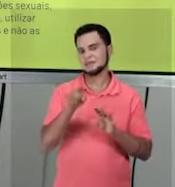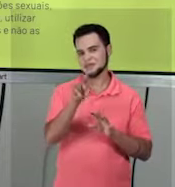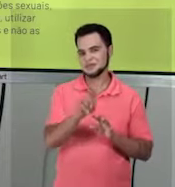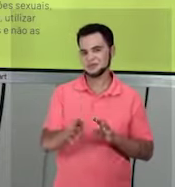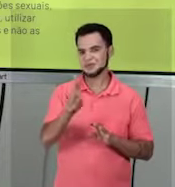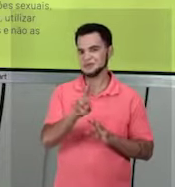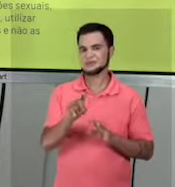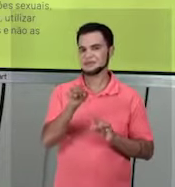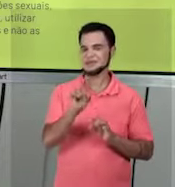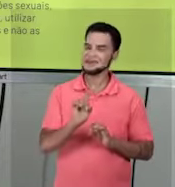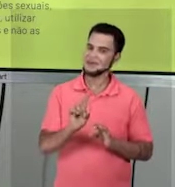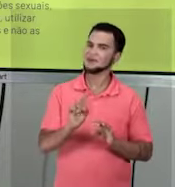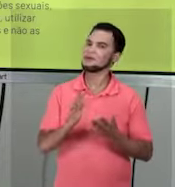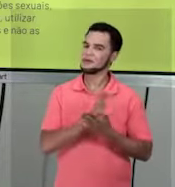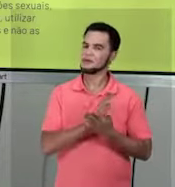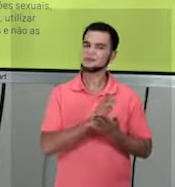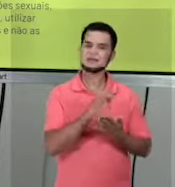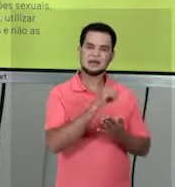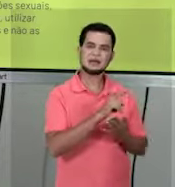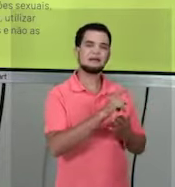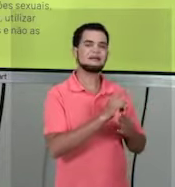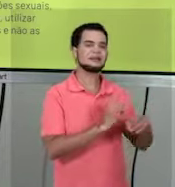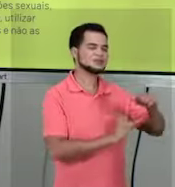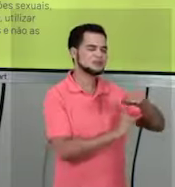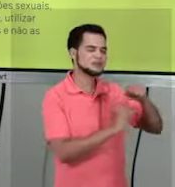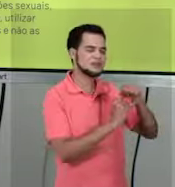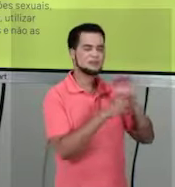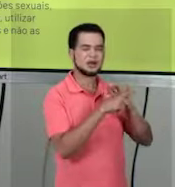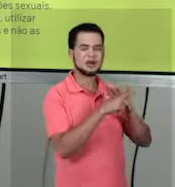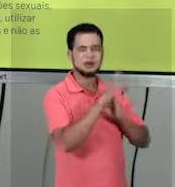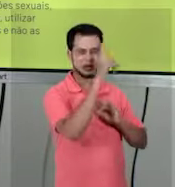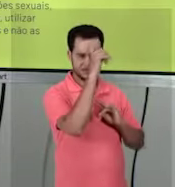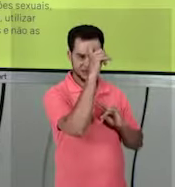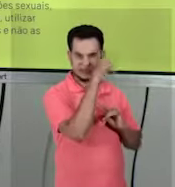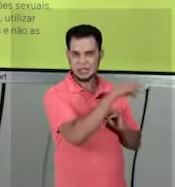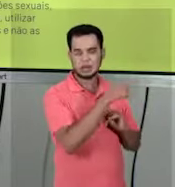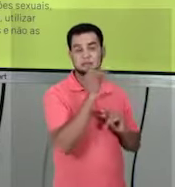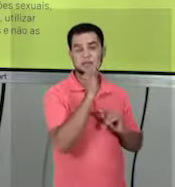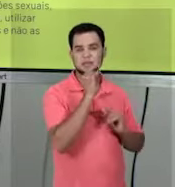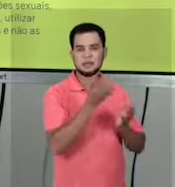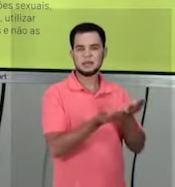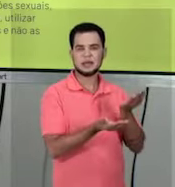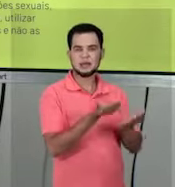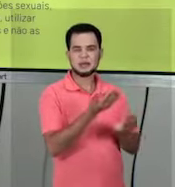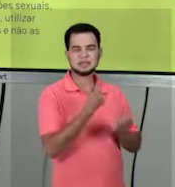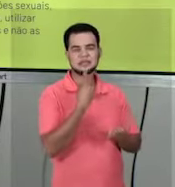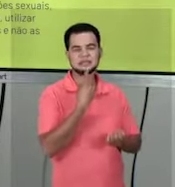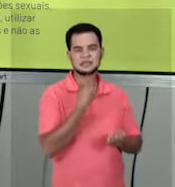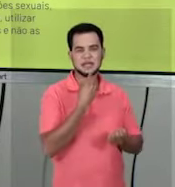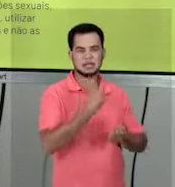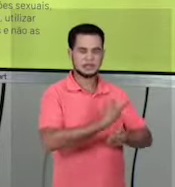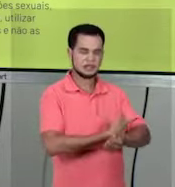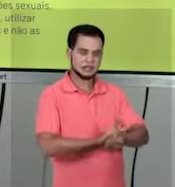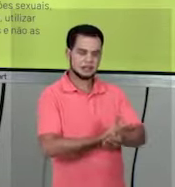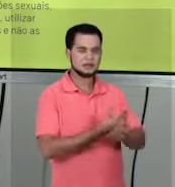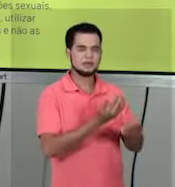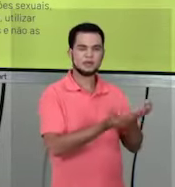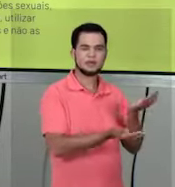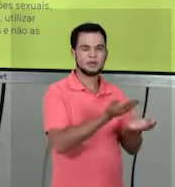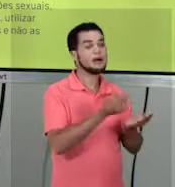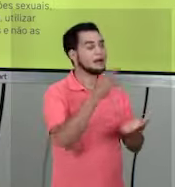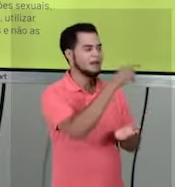por órgãos competentes à saúde pública, né? Como, por exemplo, o controle de banco de sangue. Essa medida é adotada